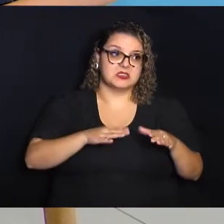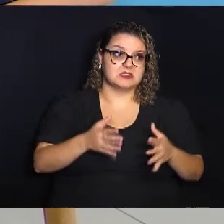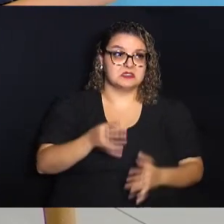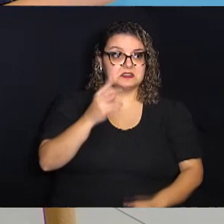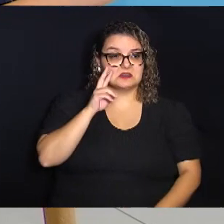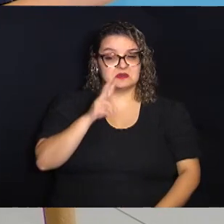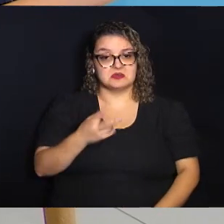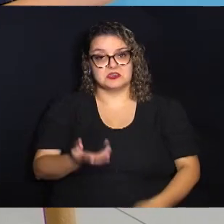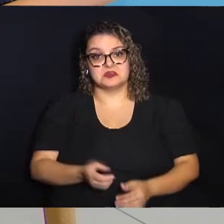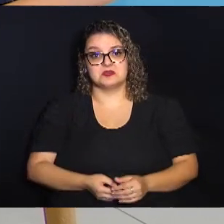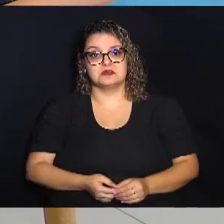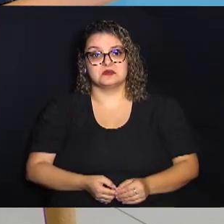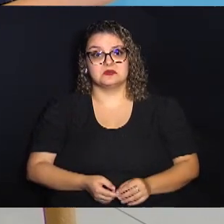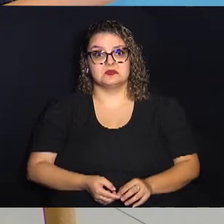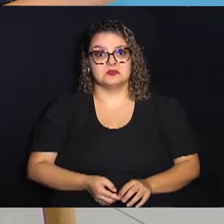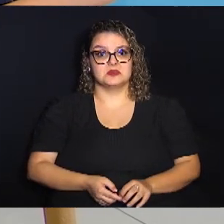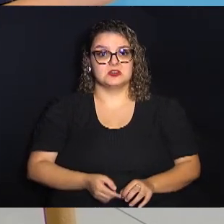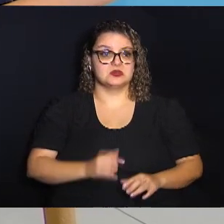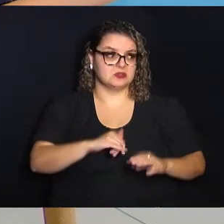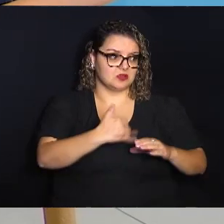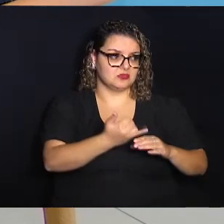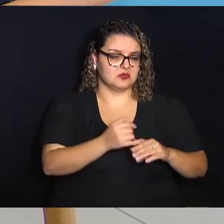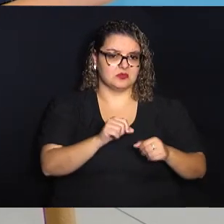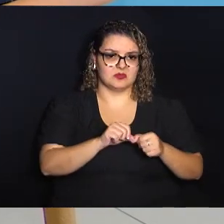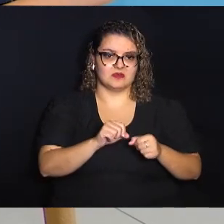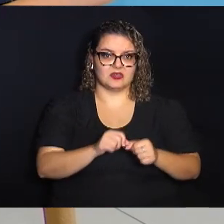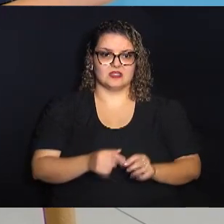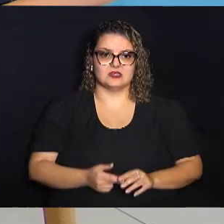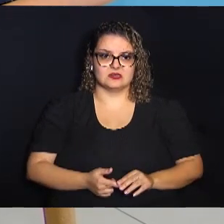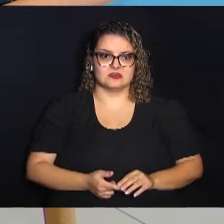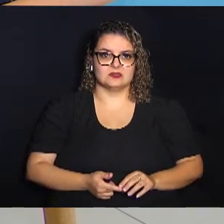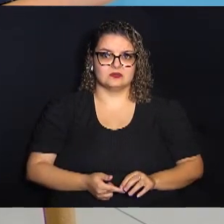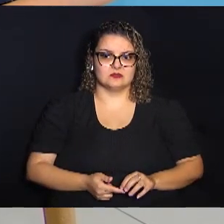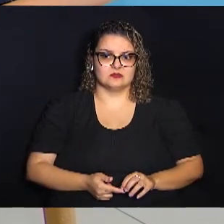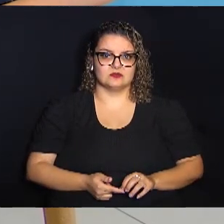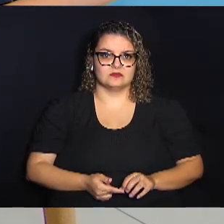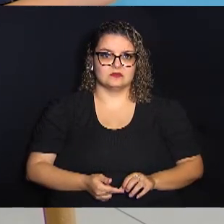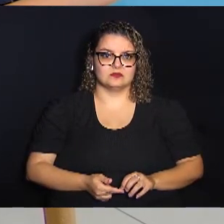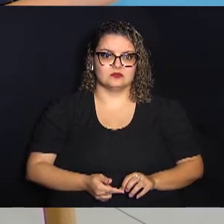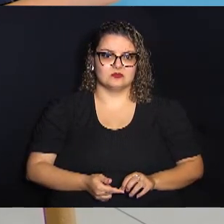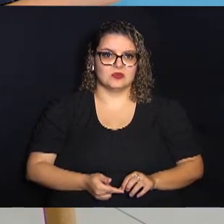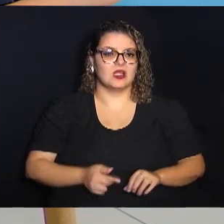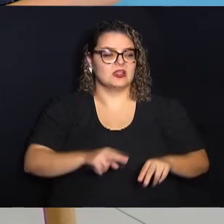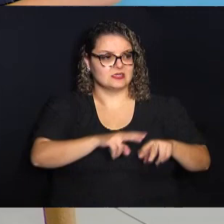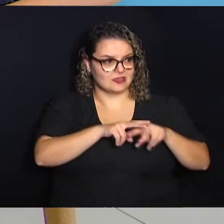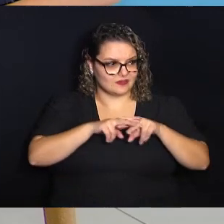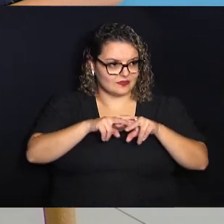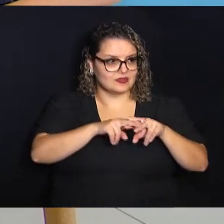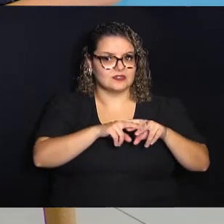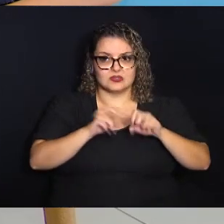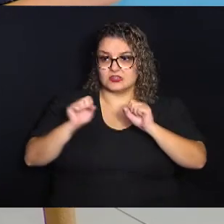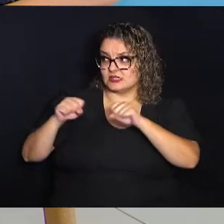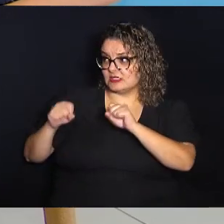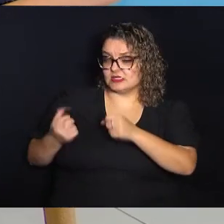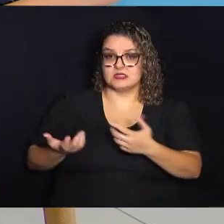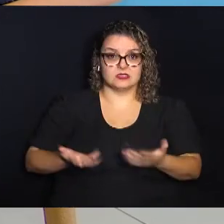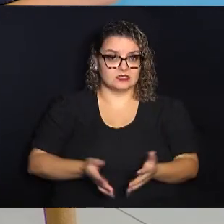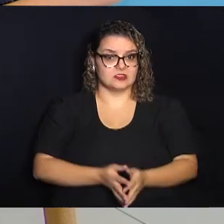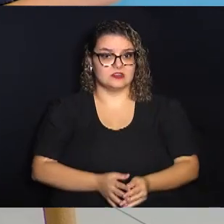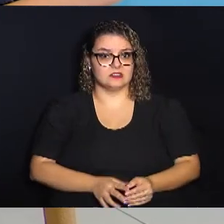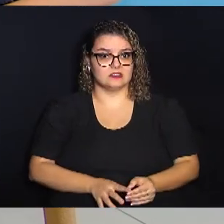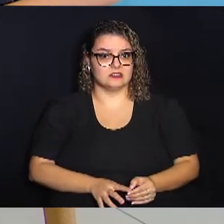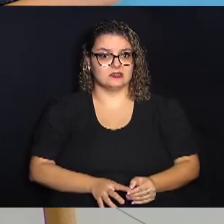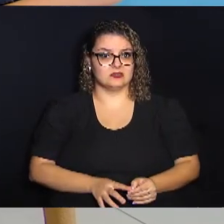Às vezes eu vejo tal no YouTube, tem muita gente que faz, não é? aquelas revisões e tudo